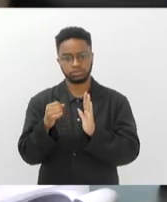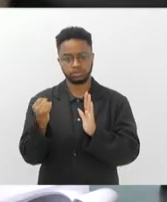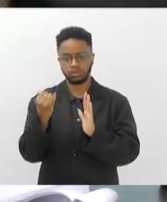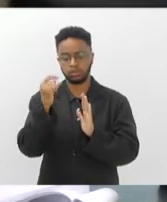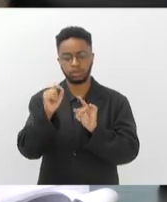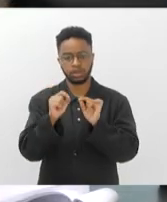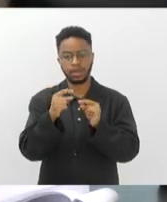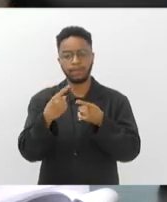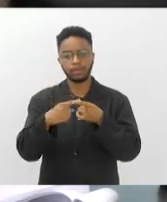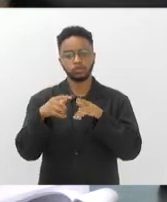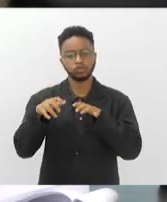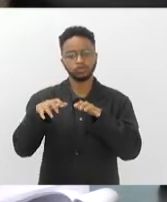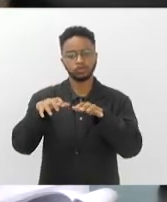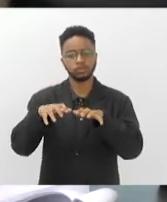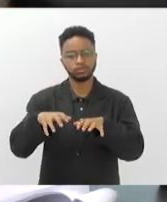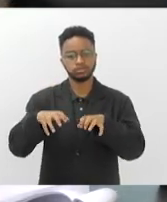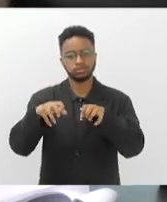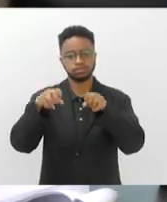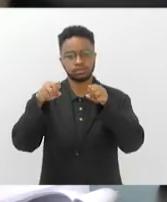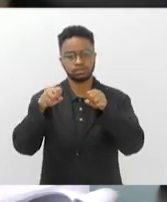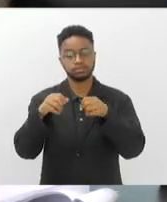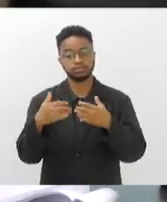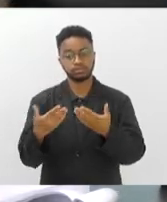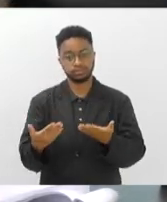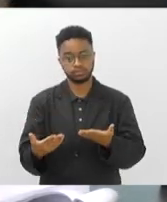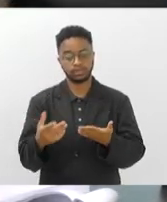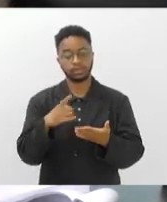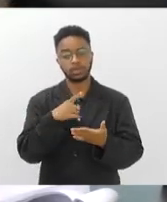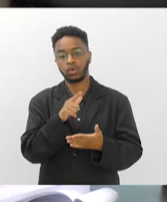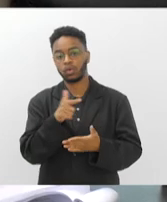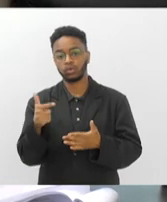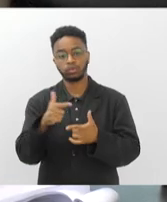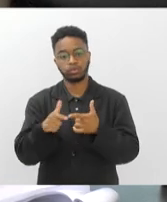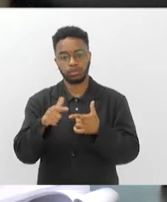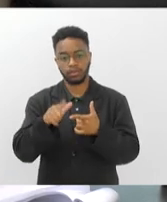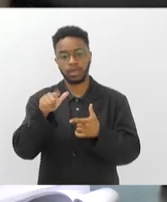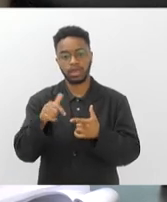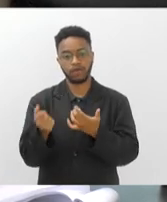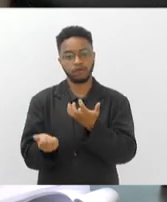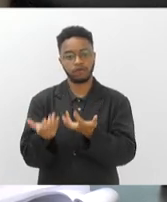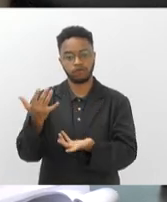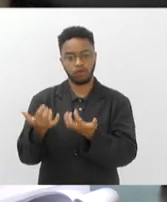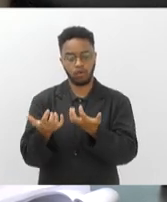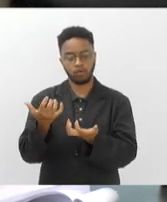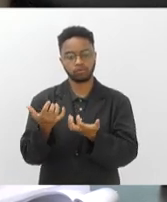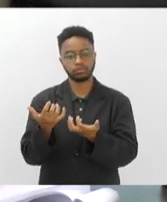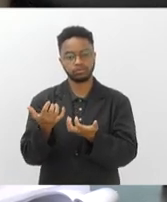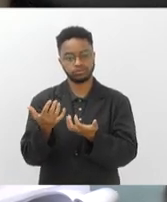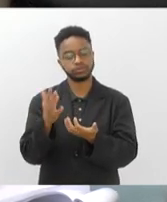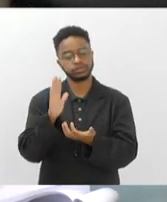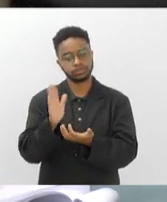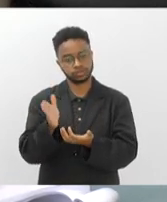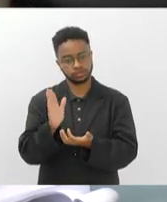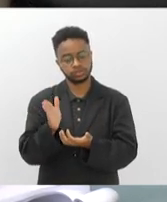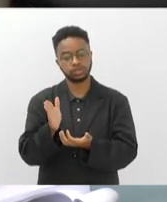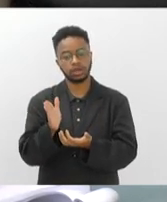a chuva, a nossa outra peleja são as queimadas. E já estão com